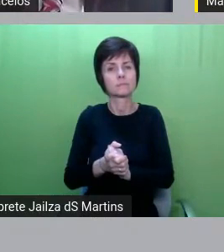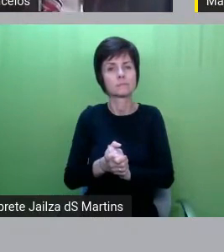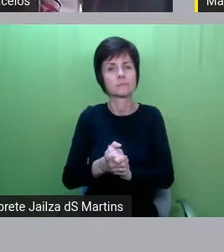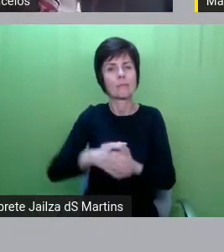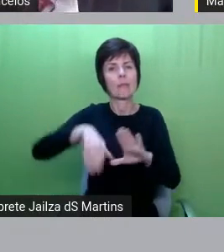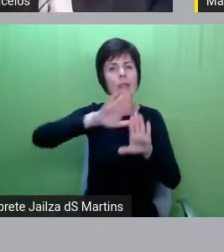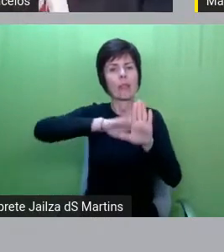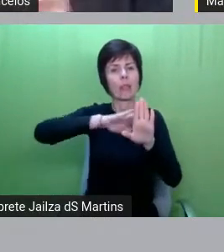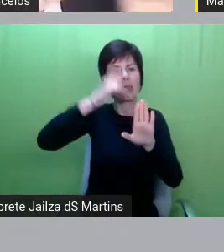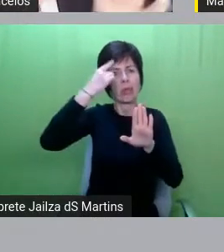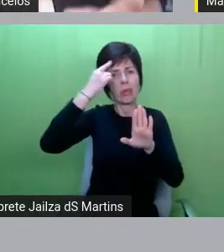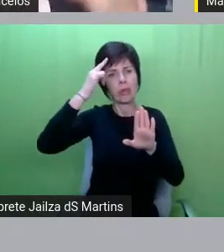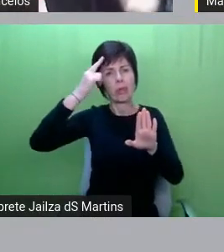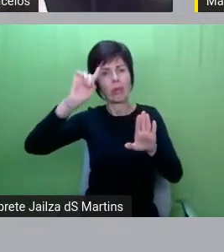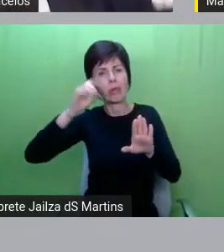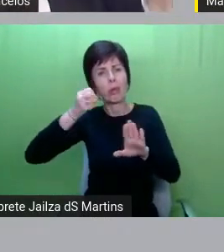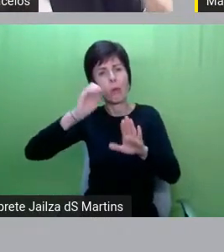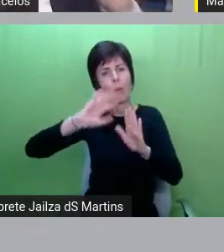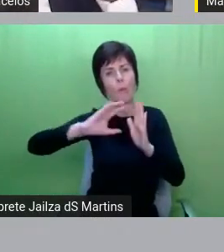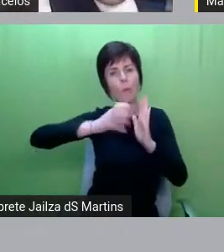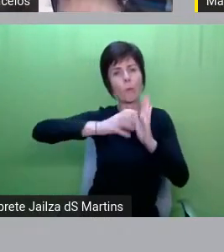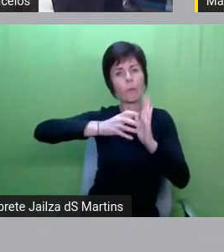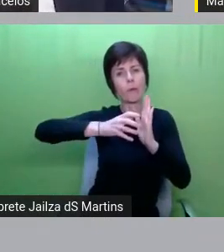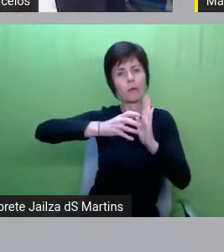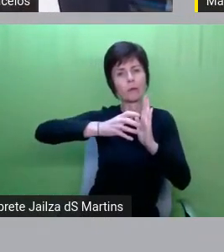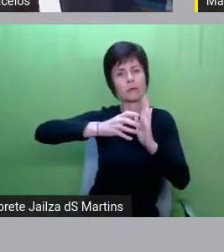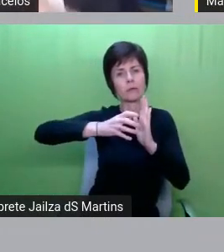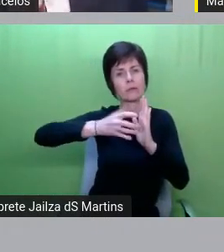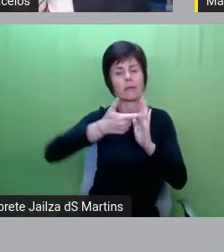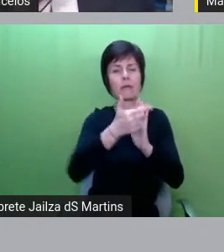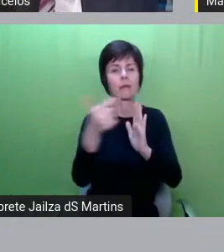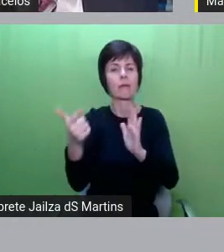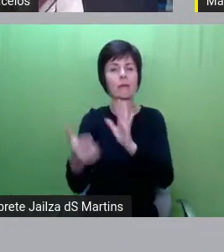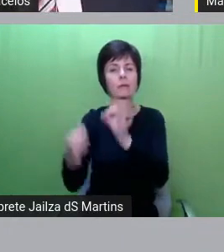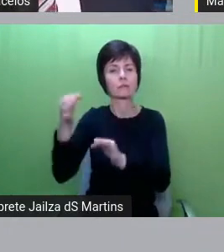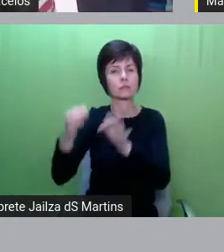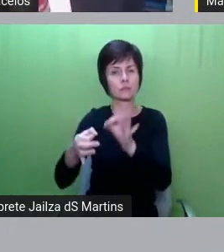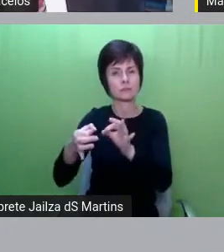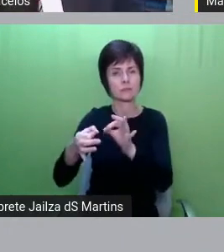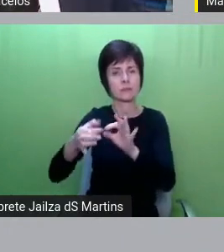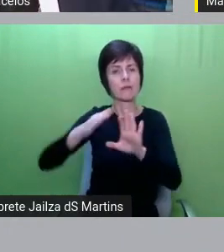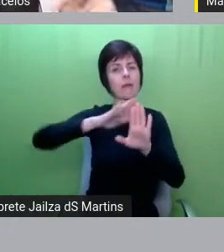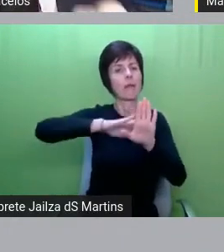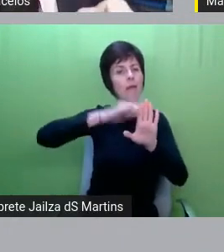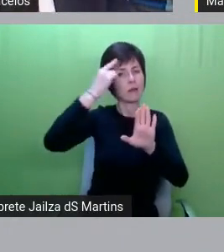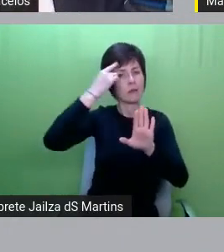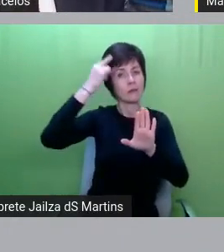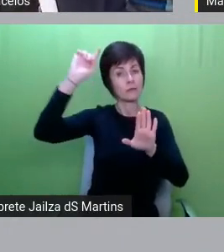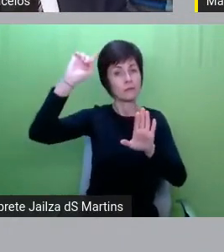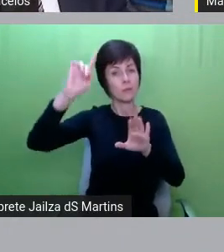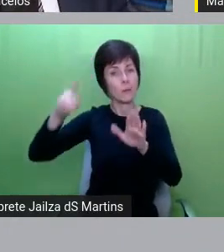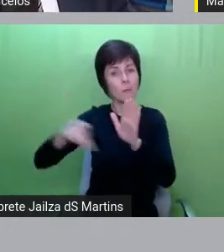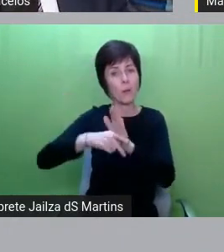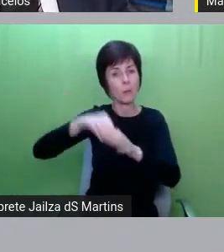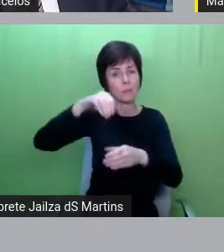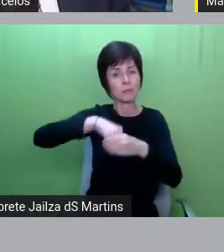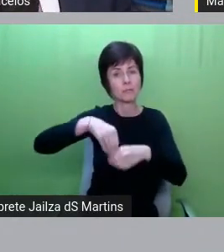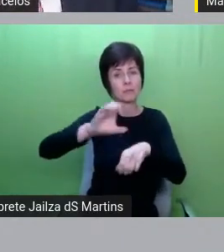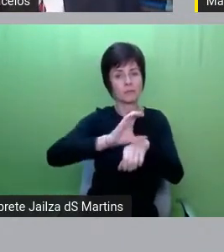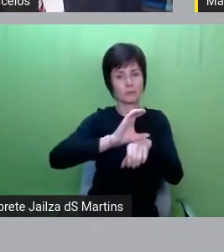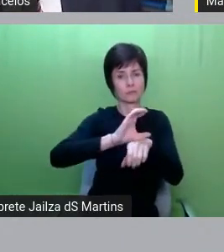ou partidarismos fora do sistema jurídico. É da ideologia constitucional. Está lá na Constituição